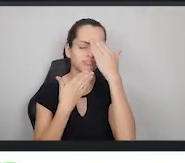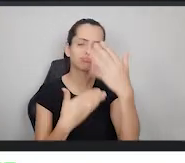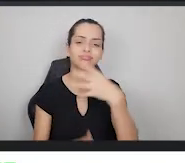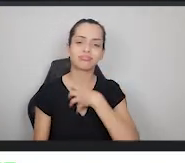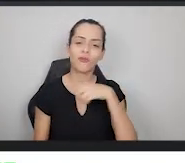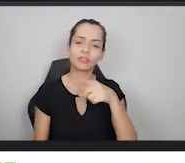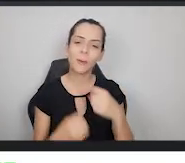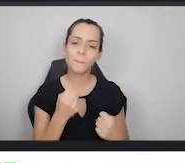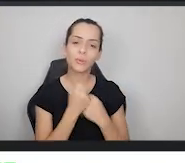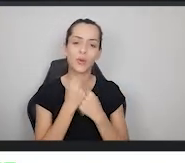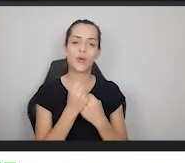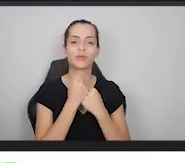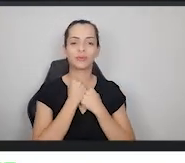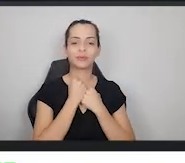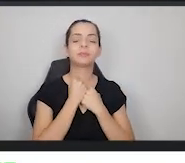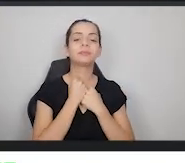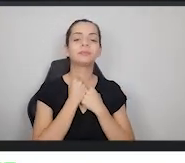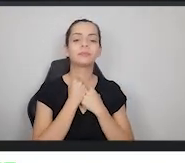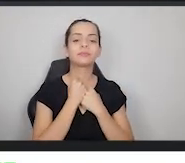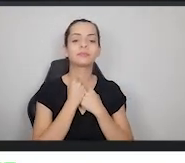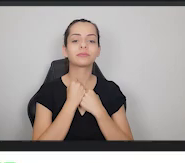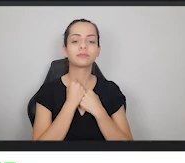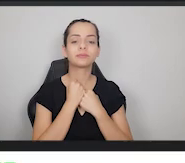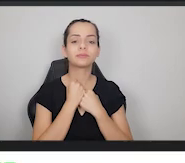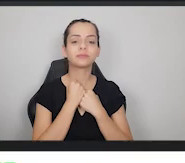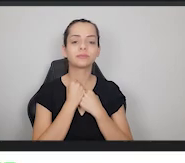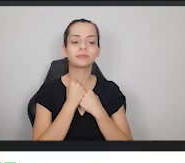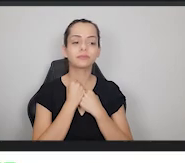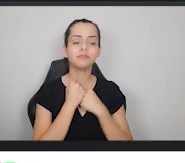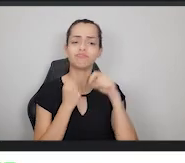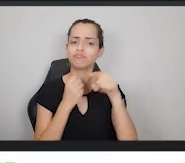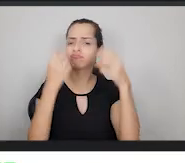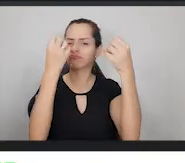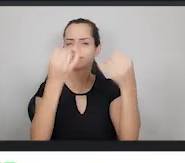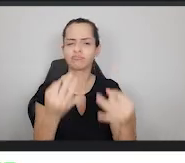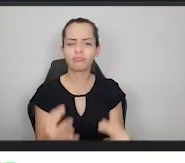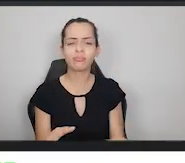todas elas, tem as vantagens e desvantagens, tá?